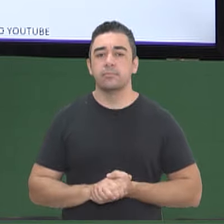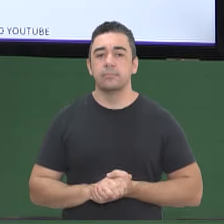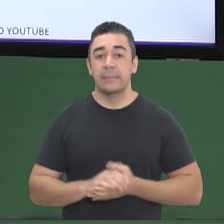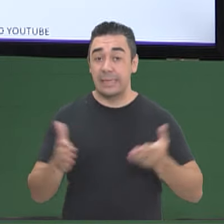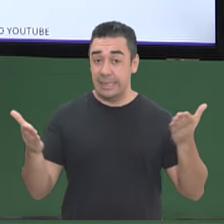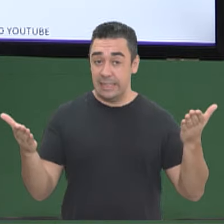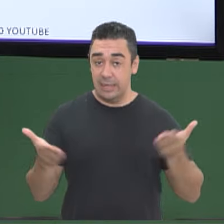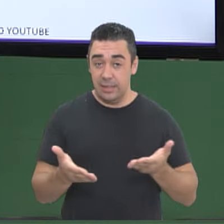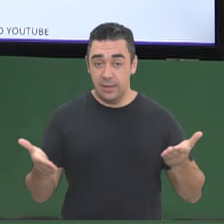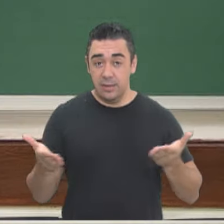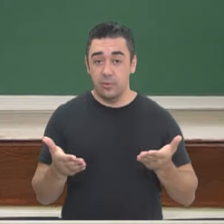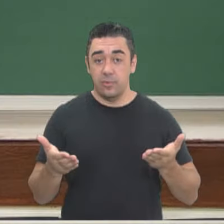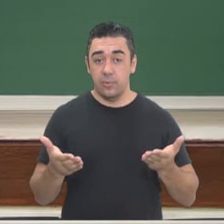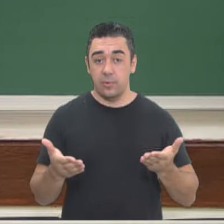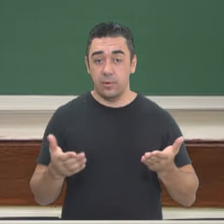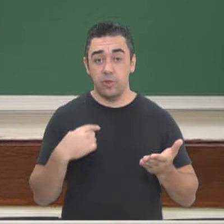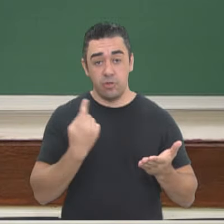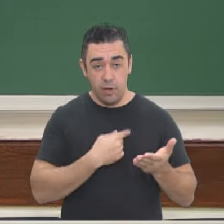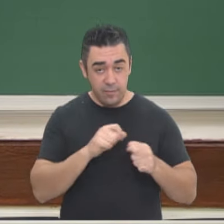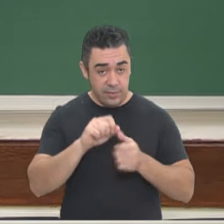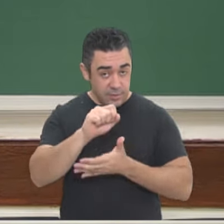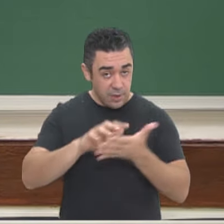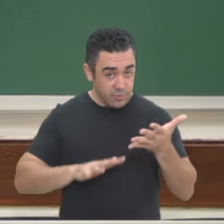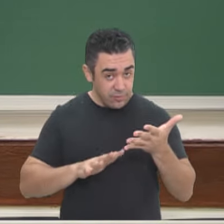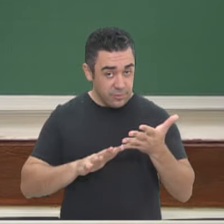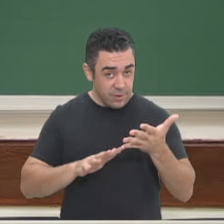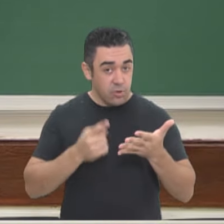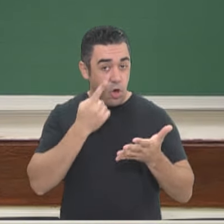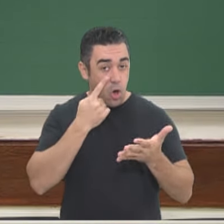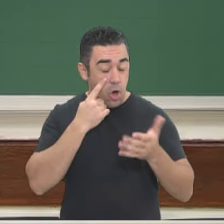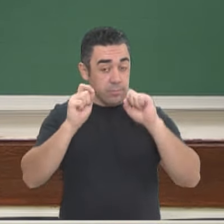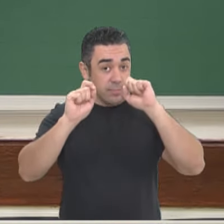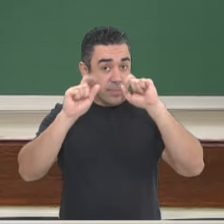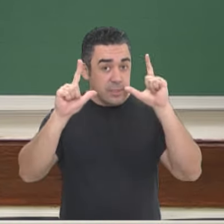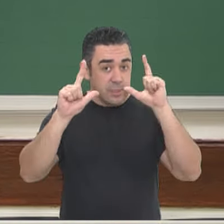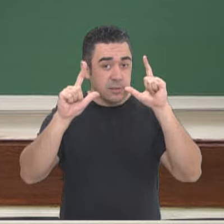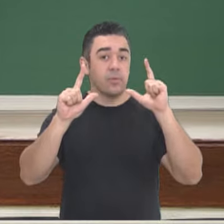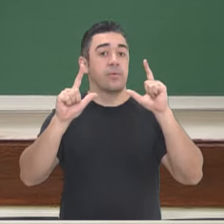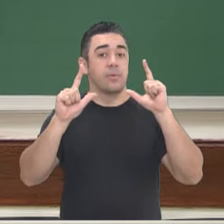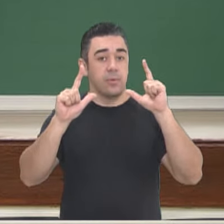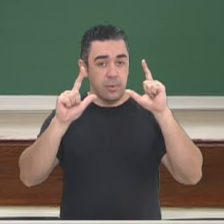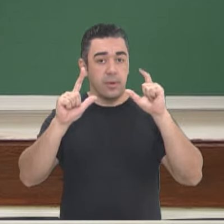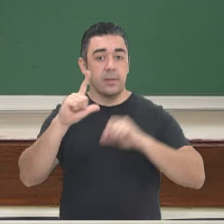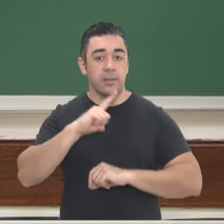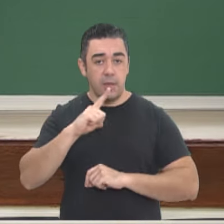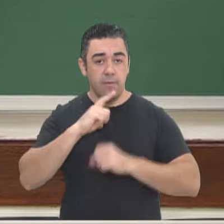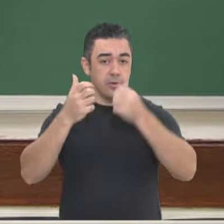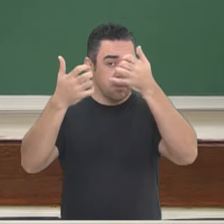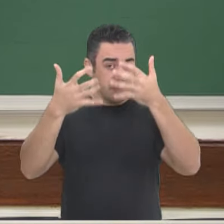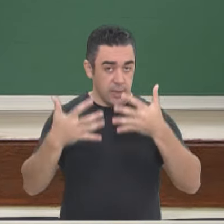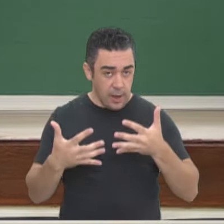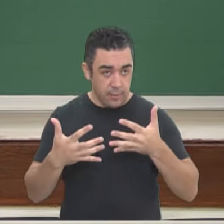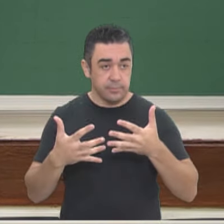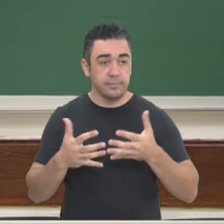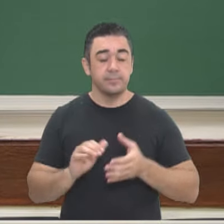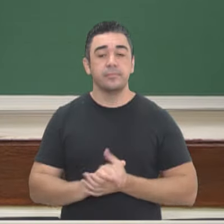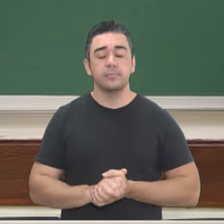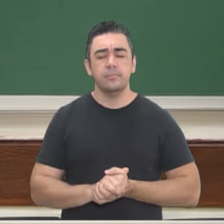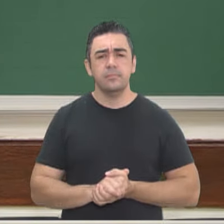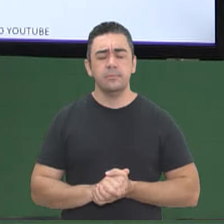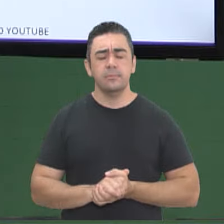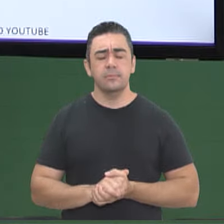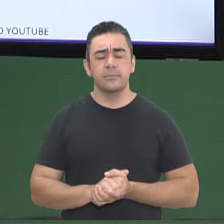Agora, pessoal, nós vamos para uma atividade. Prestem atenção, que a prof vai explicar. Então, assim, quando a